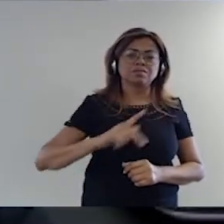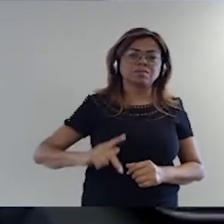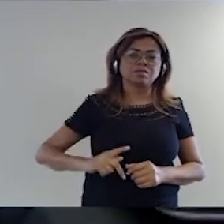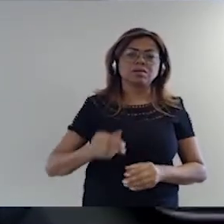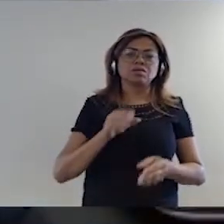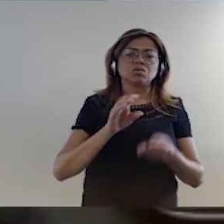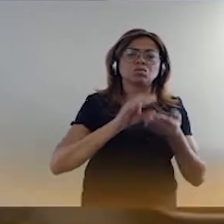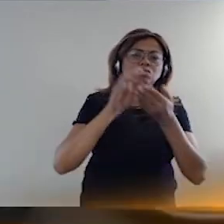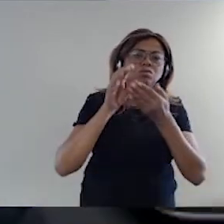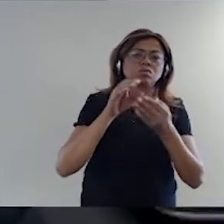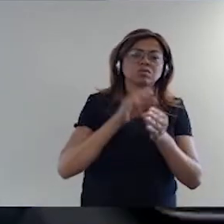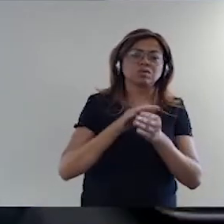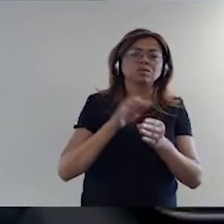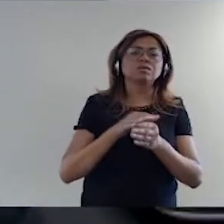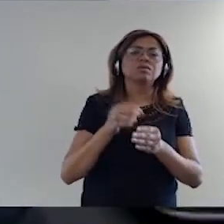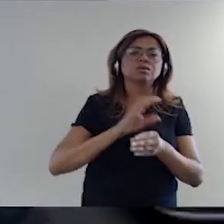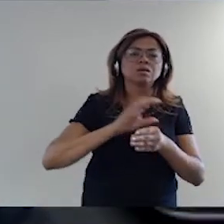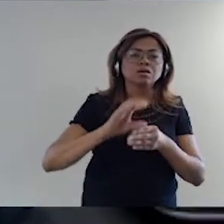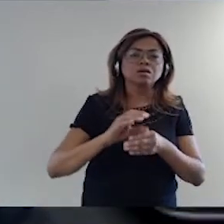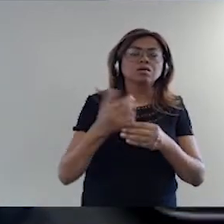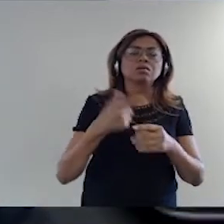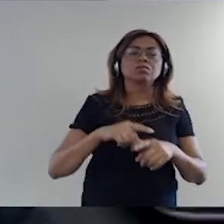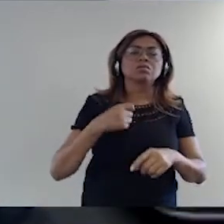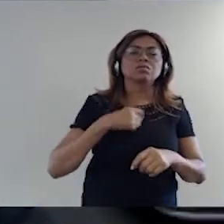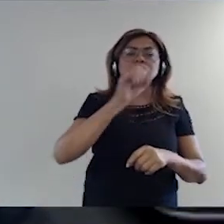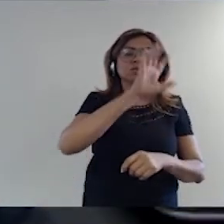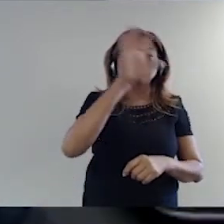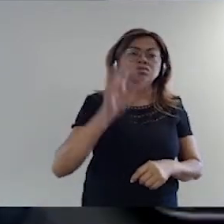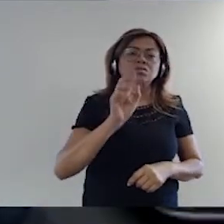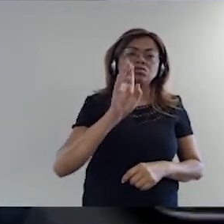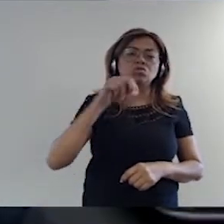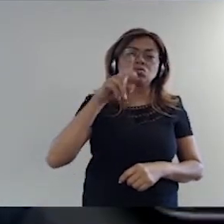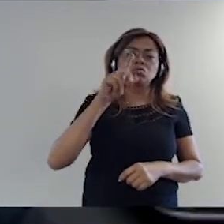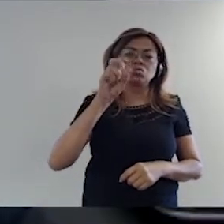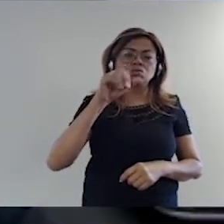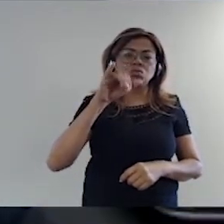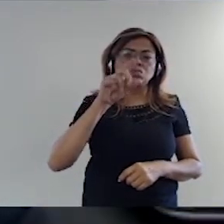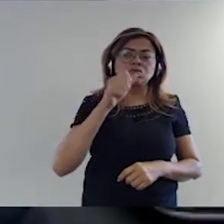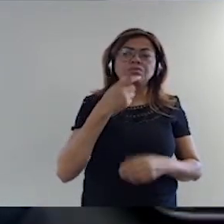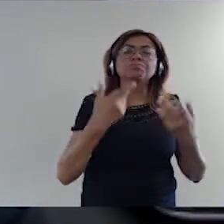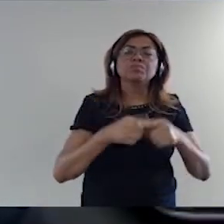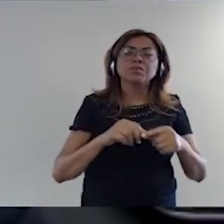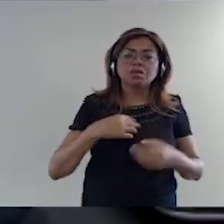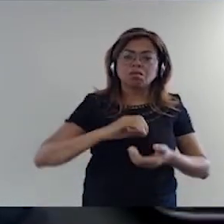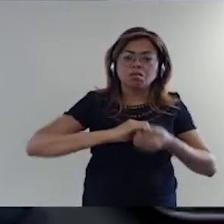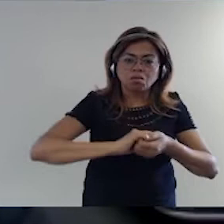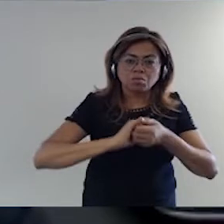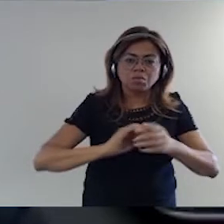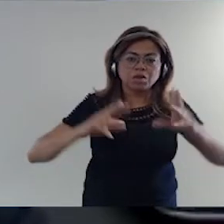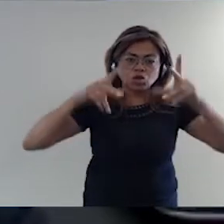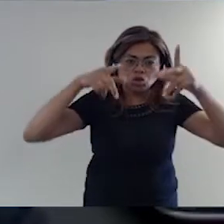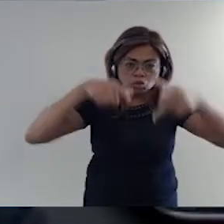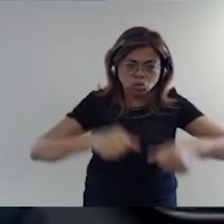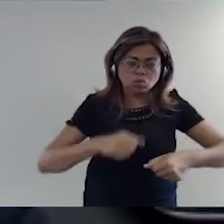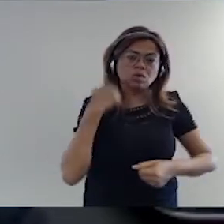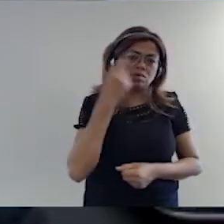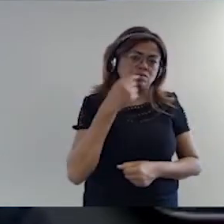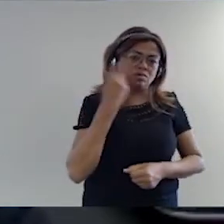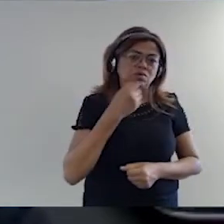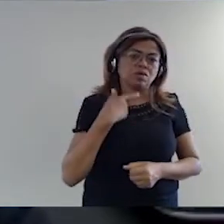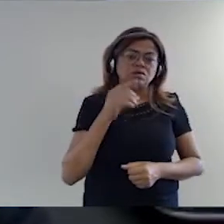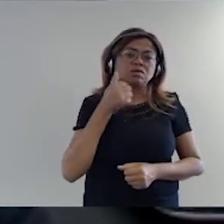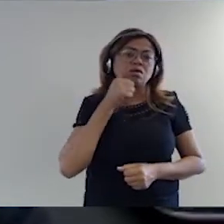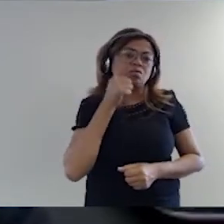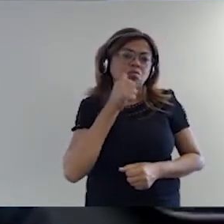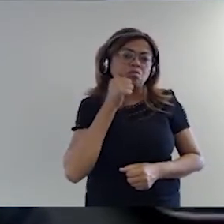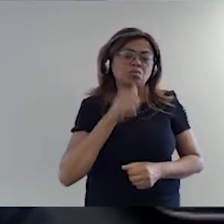Conselho Seccional de Rondônia. Quero cumprimentar em seu nome toda a advocacia